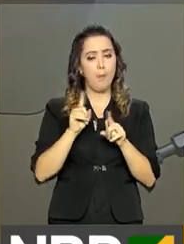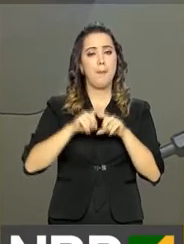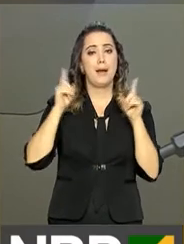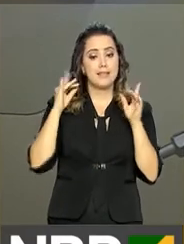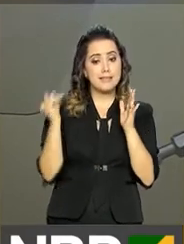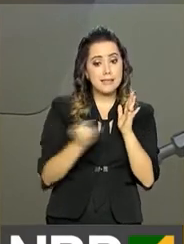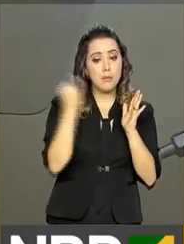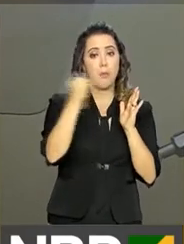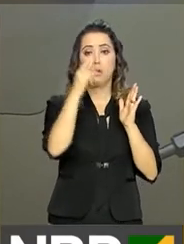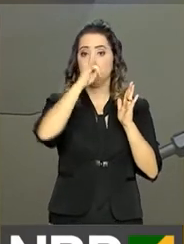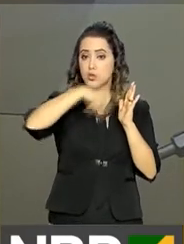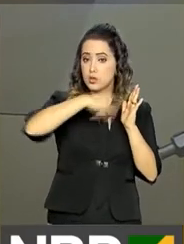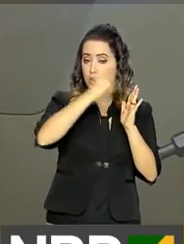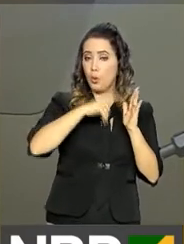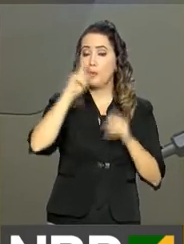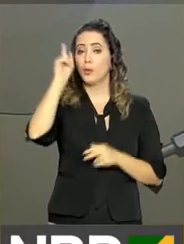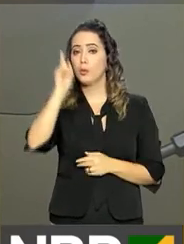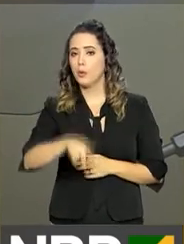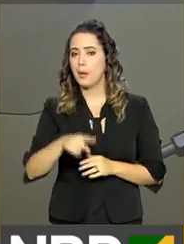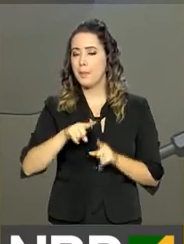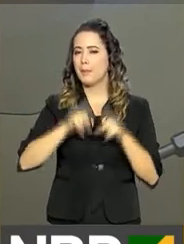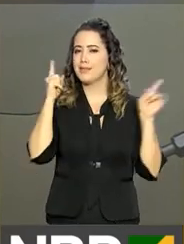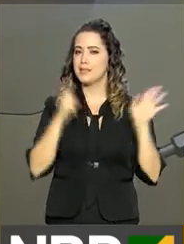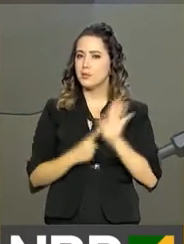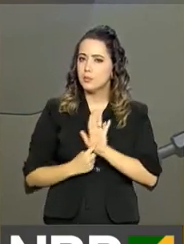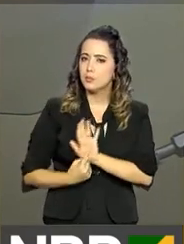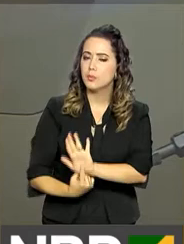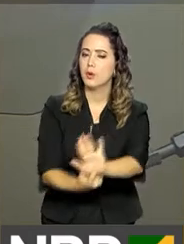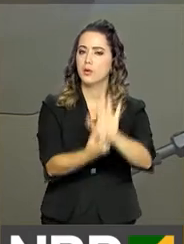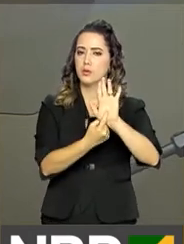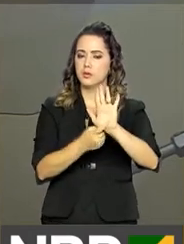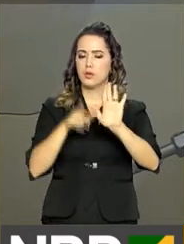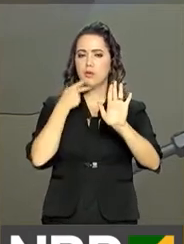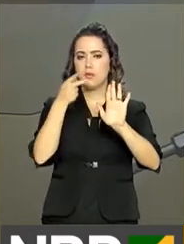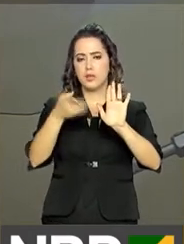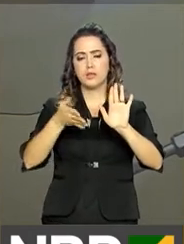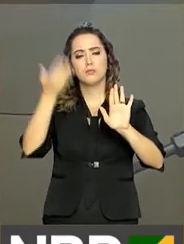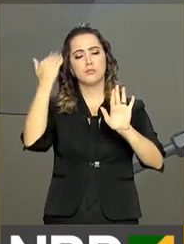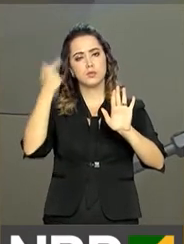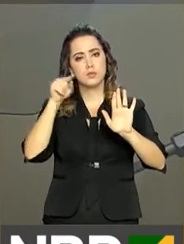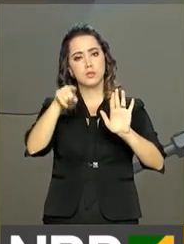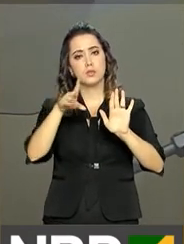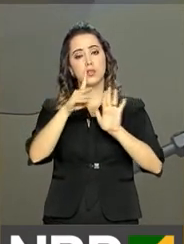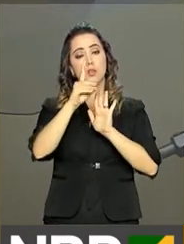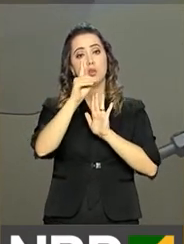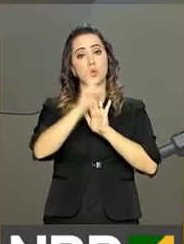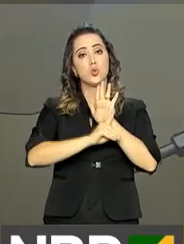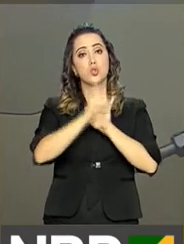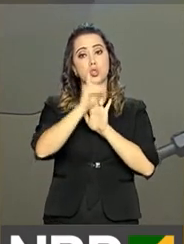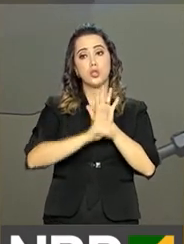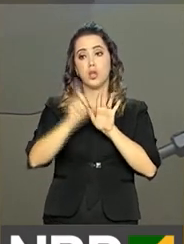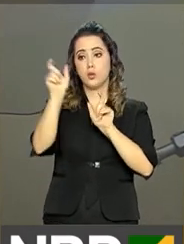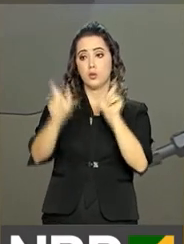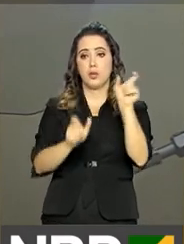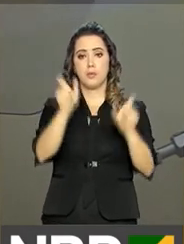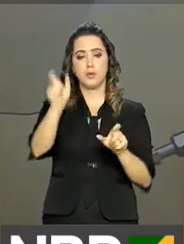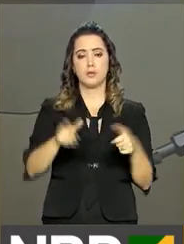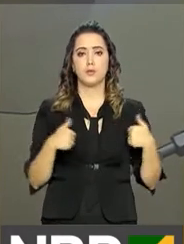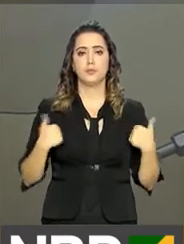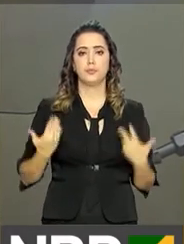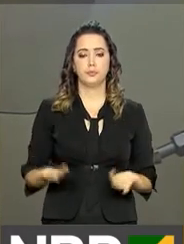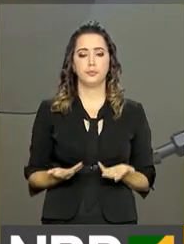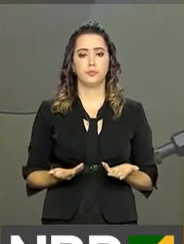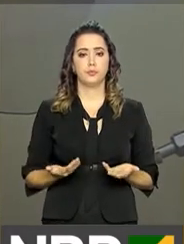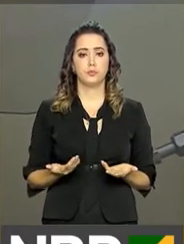esse documento seja, porque ele revela aquilo que eu disse no início da minha fala, a dignidade da pessoa humana, não é?